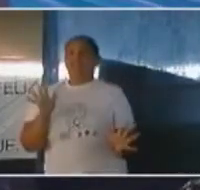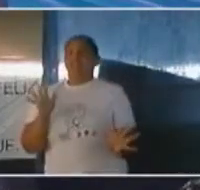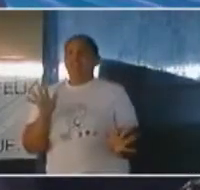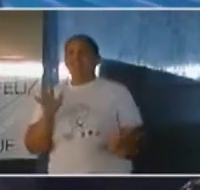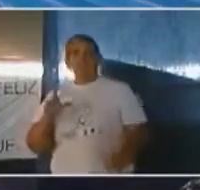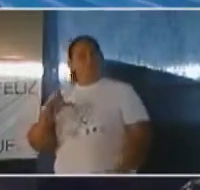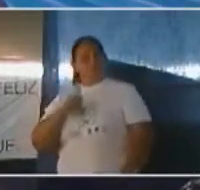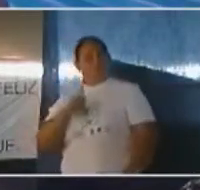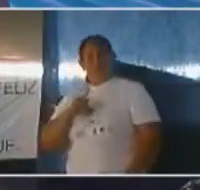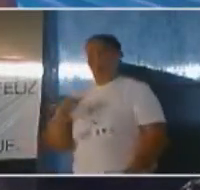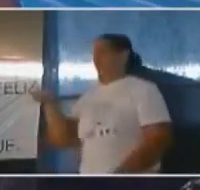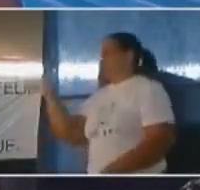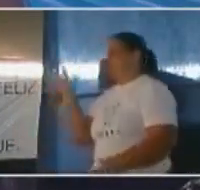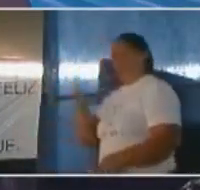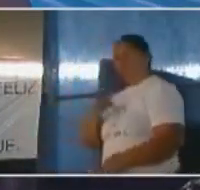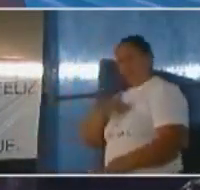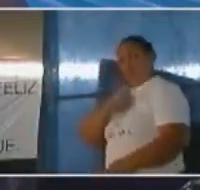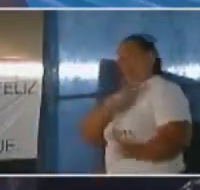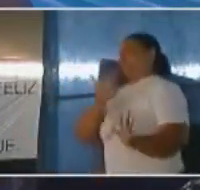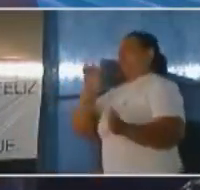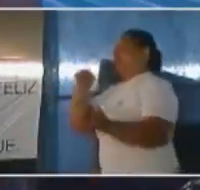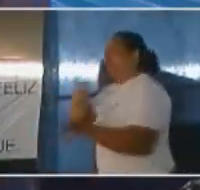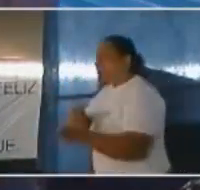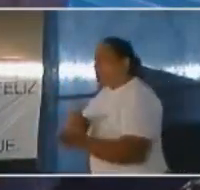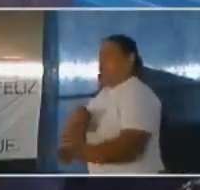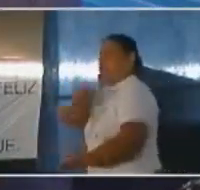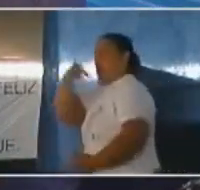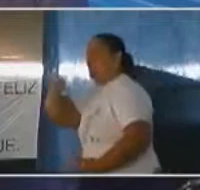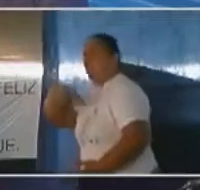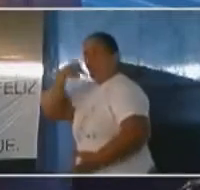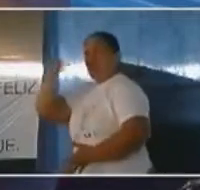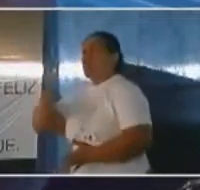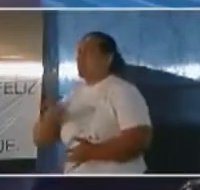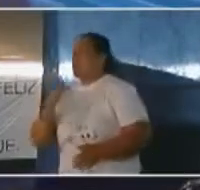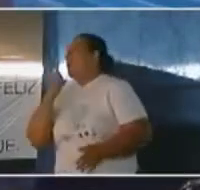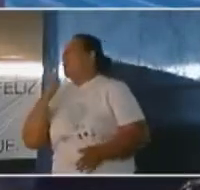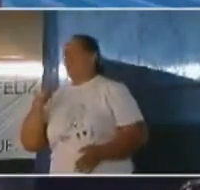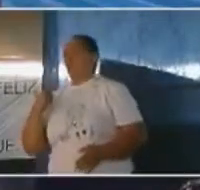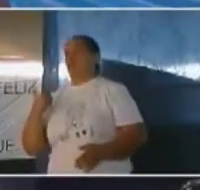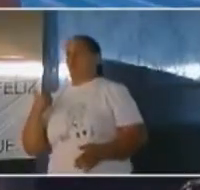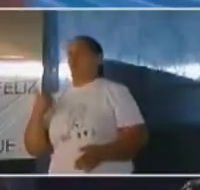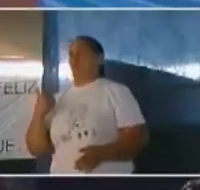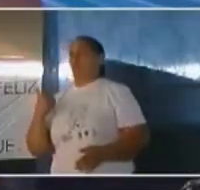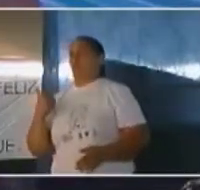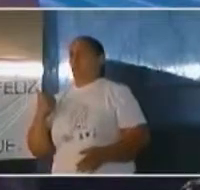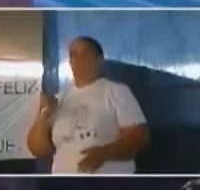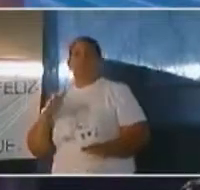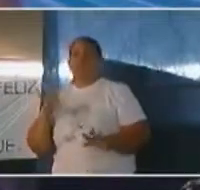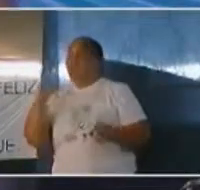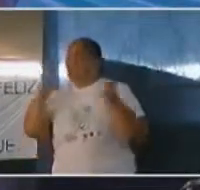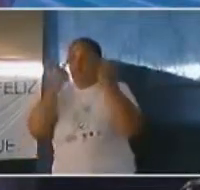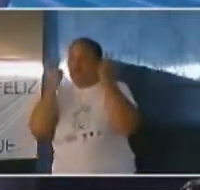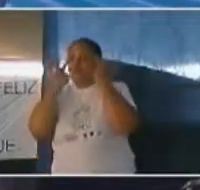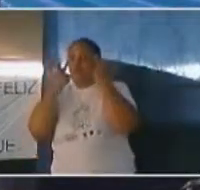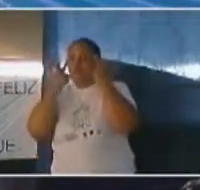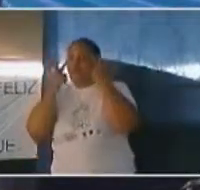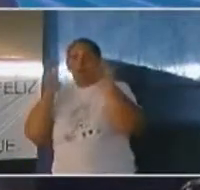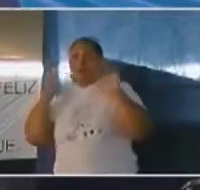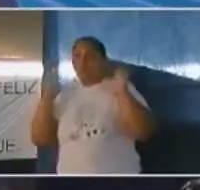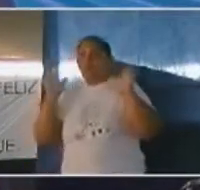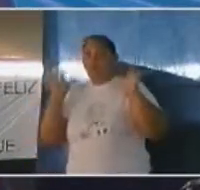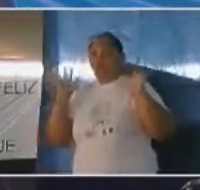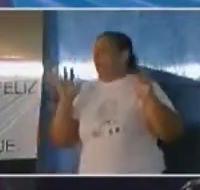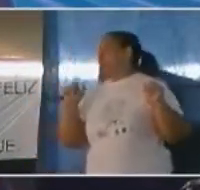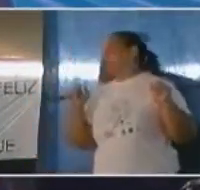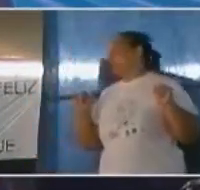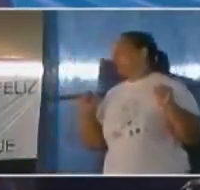dizer o que elas querem. Isso também é uma característica das novas gerações. Há tempos atrás, uma pessoa aqui na frente seria o